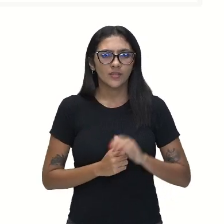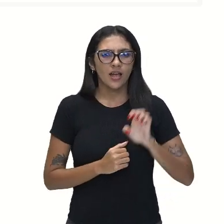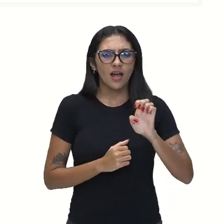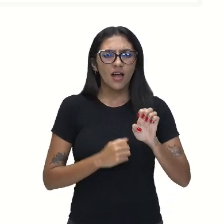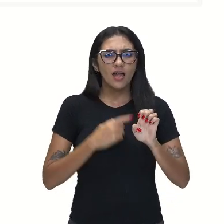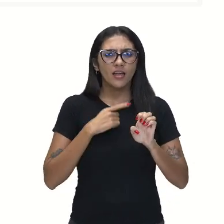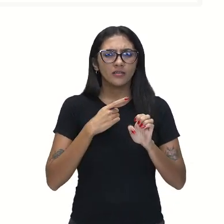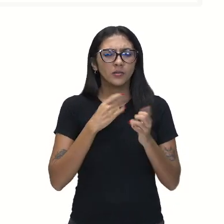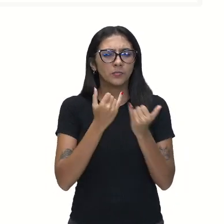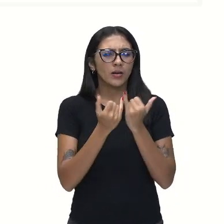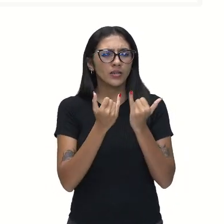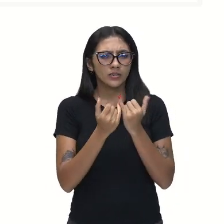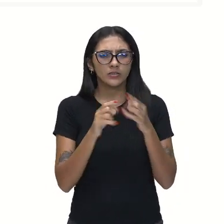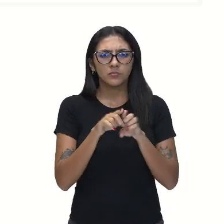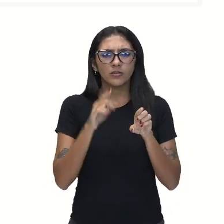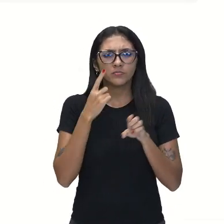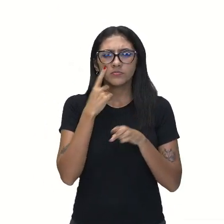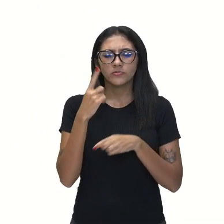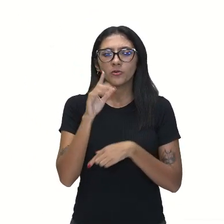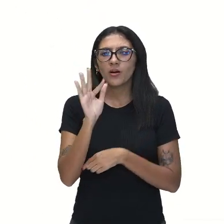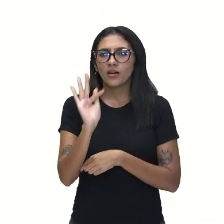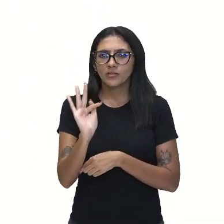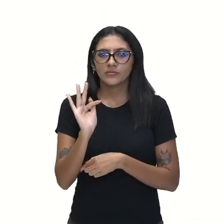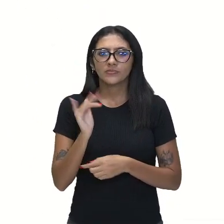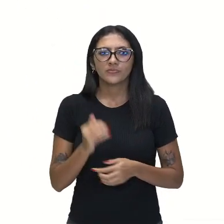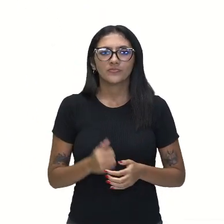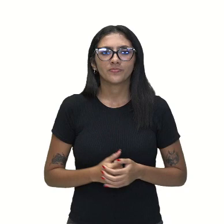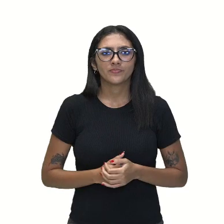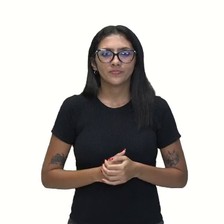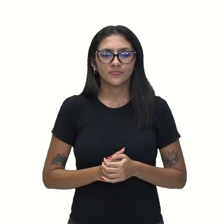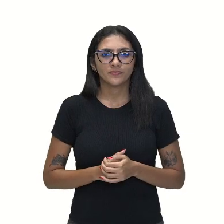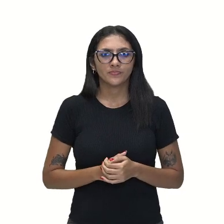fazer a letra F. Na letra F eu tenho...